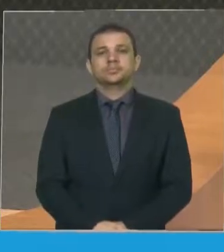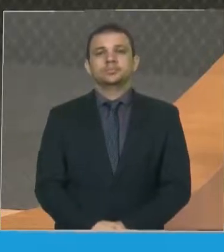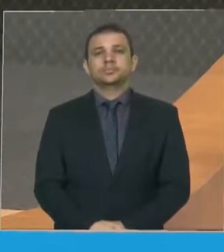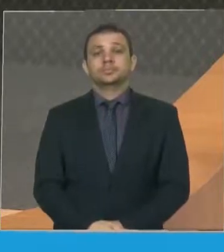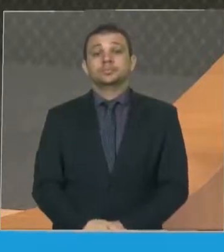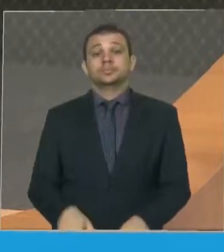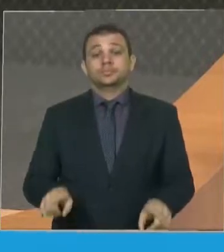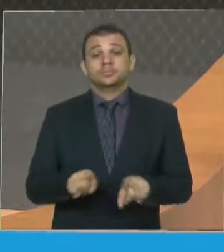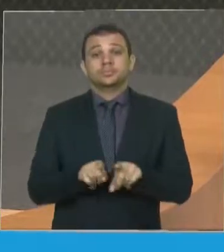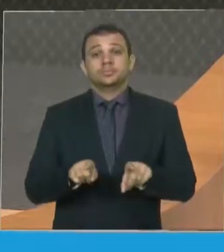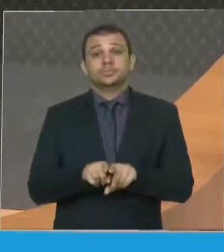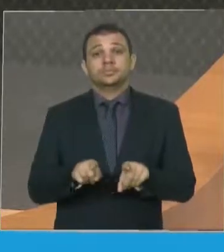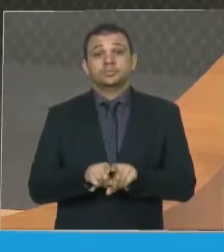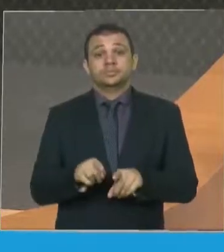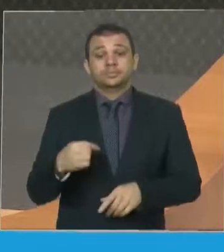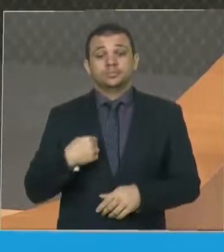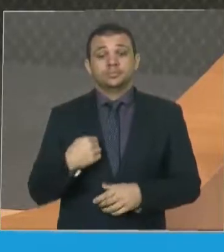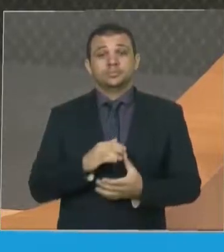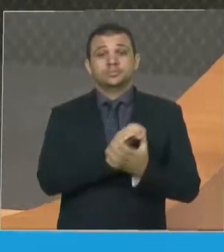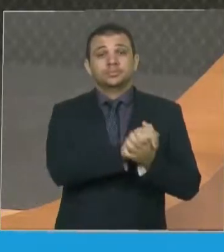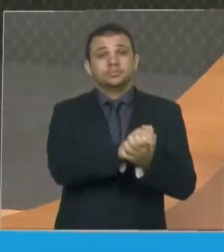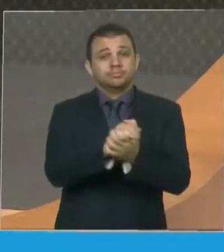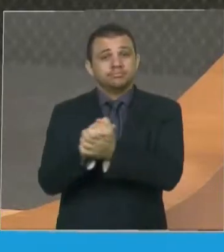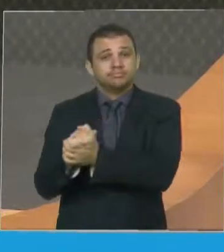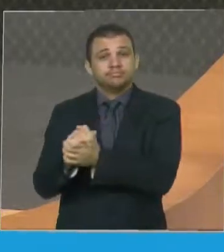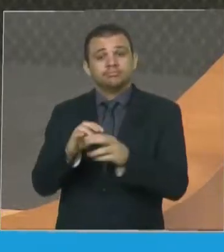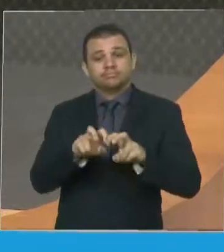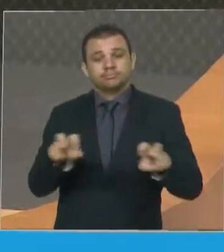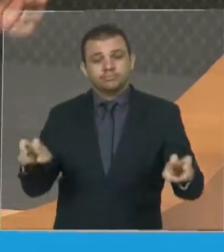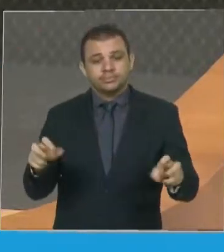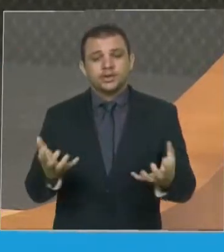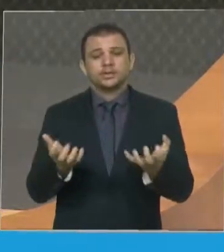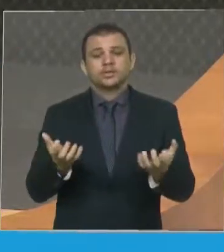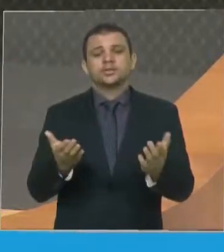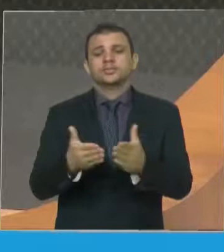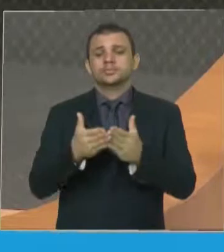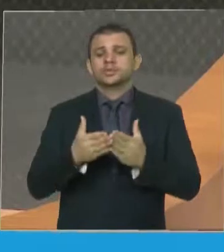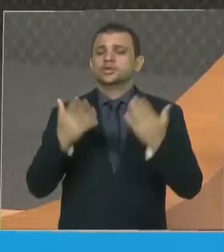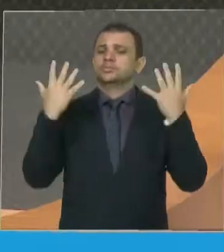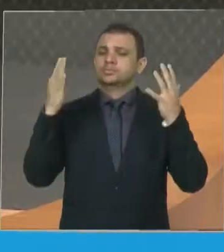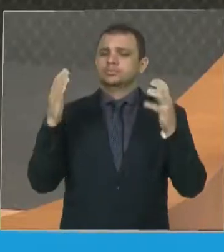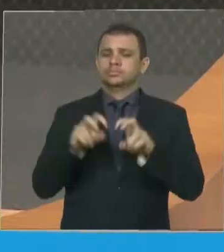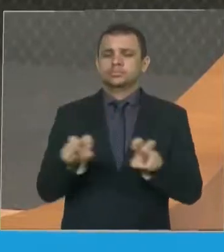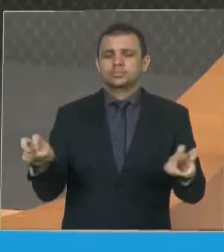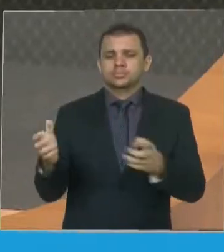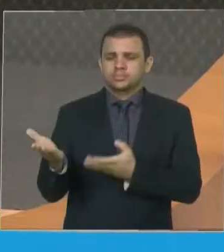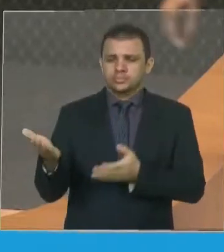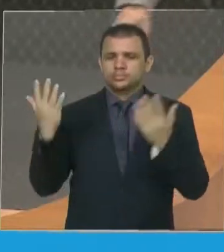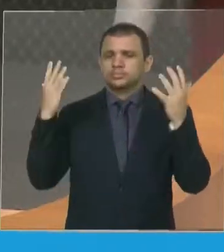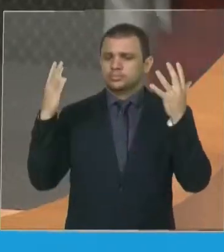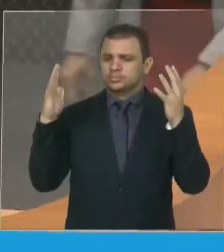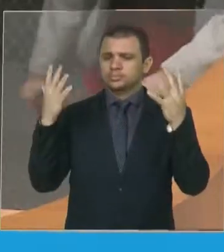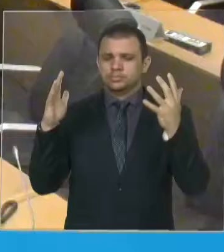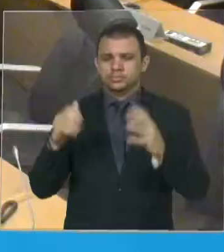vez já ter saudado toda a mesa, eu peço uma salva de palmas para essa mesa que está sendo composta aqui, por